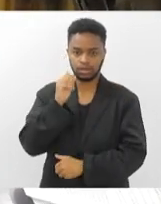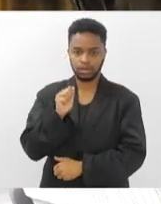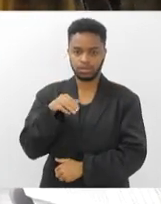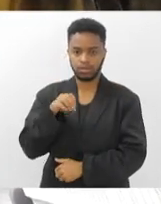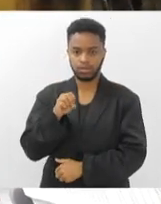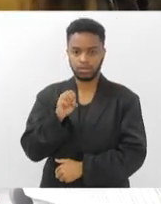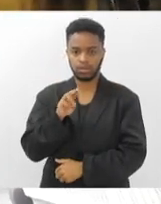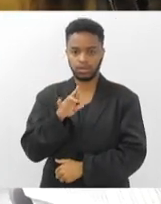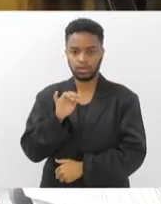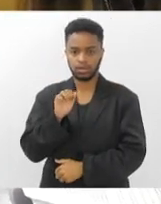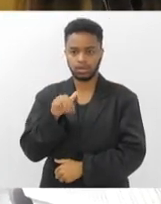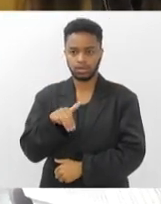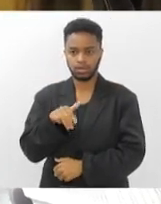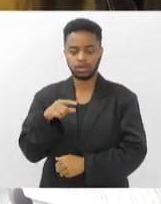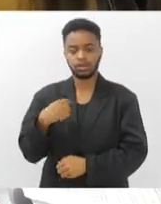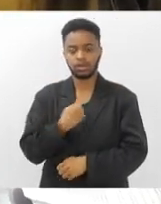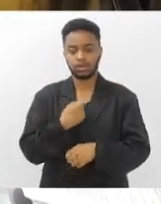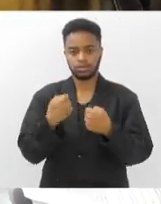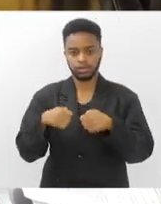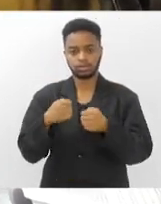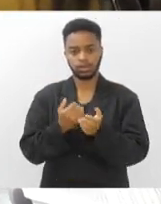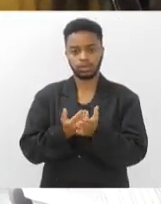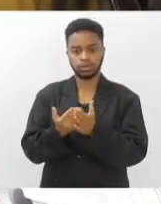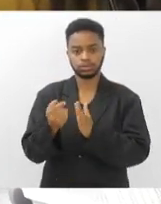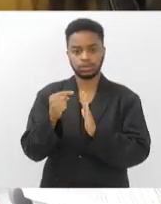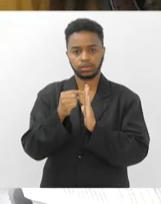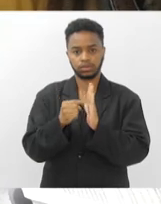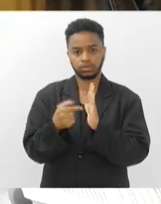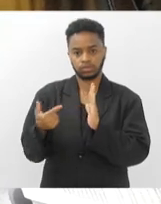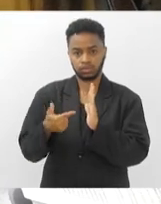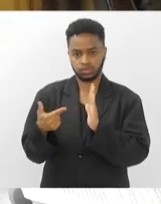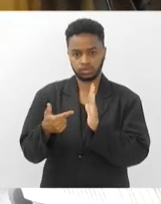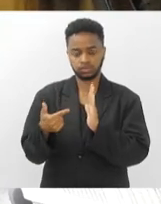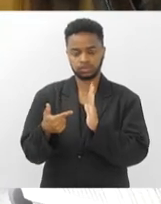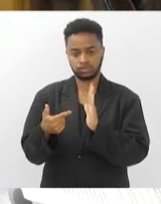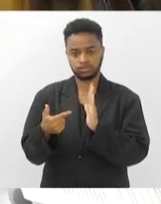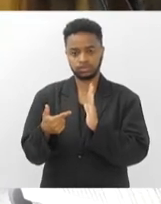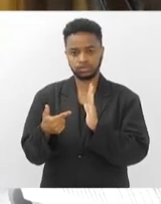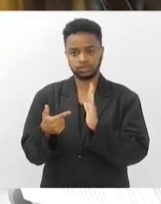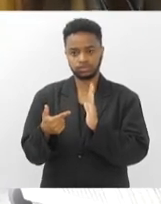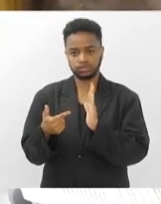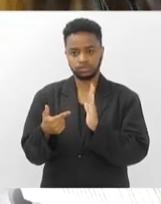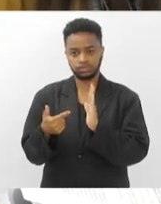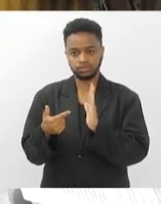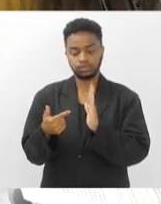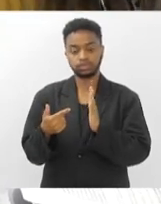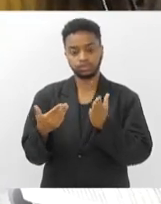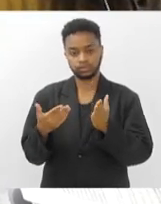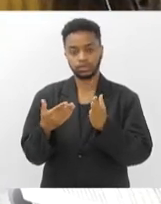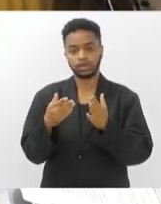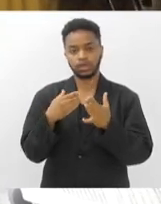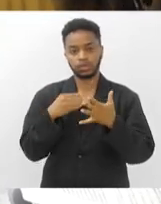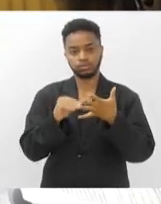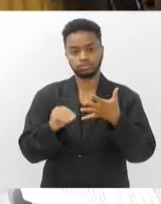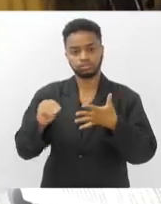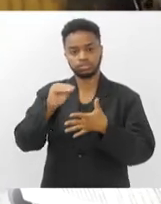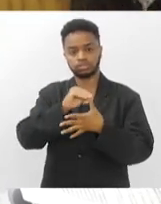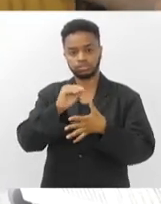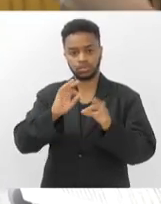que precisamos começar pelo item 2 da pauta. Então, uma questão de ordem aqui, chamando os trabalhos à ordem,